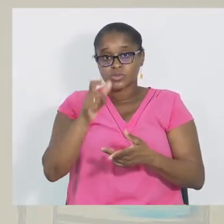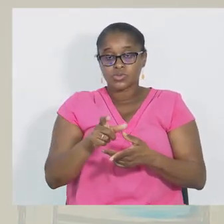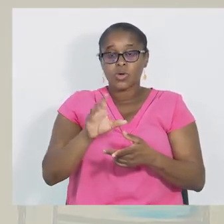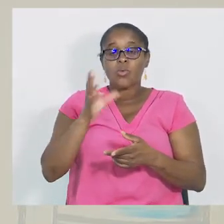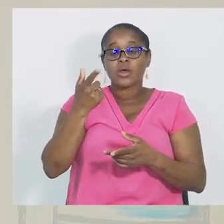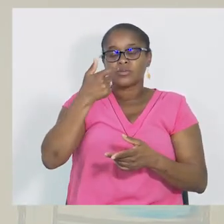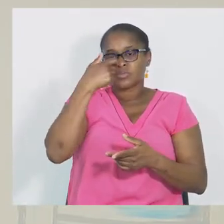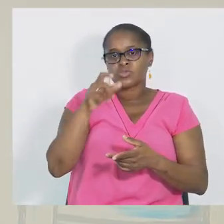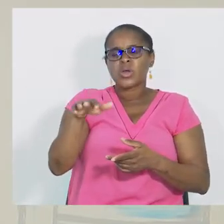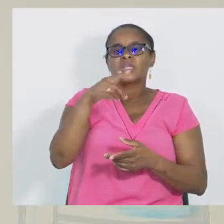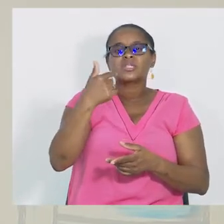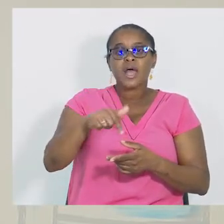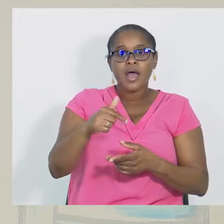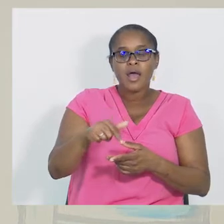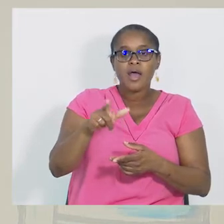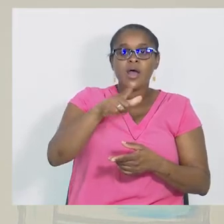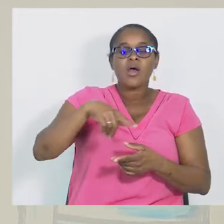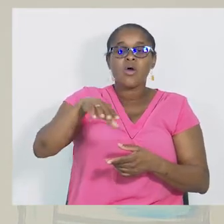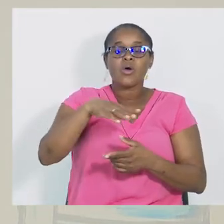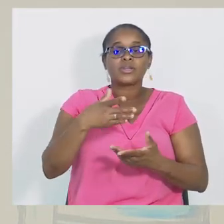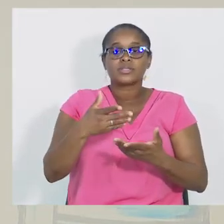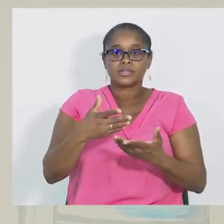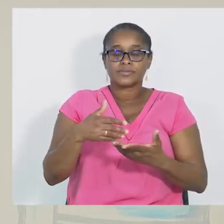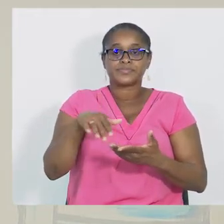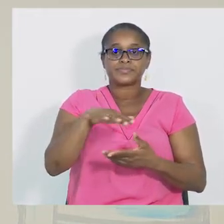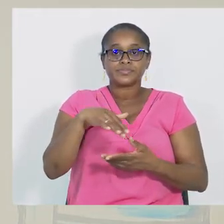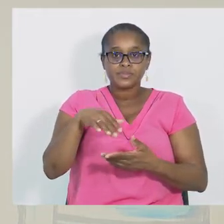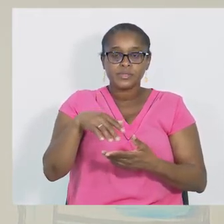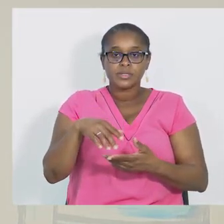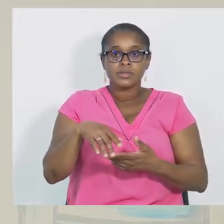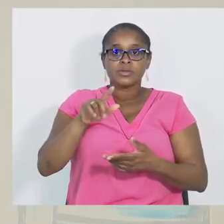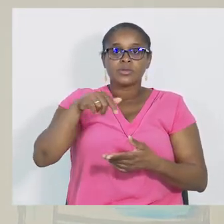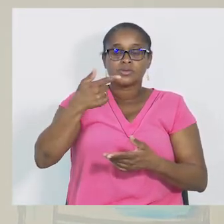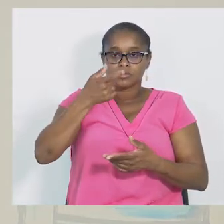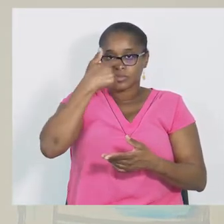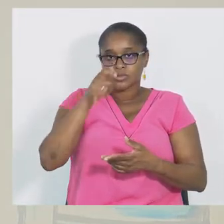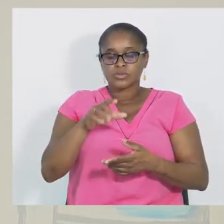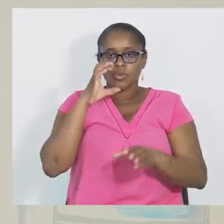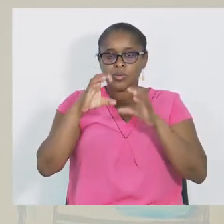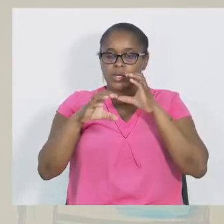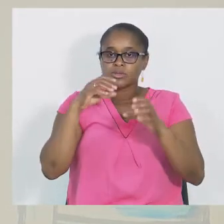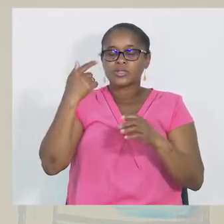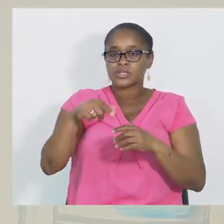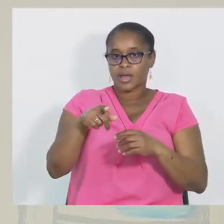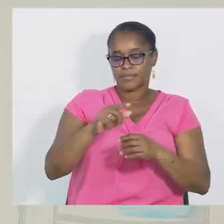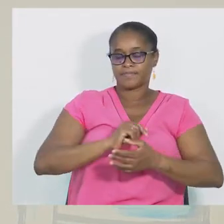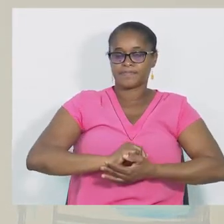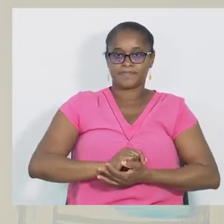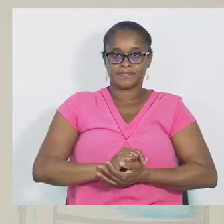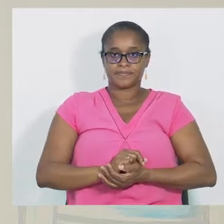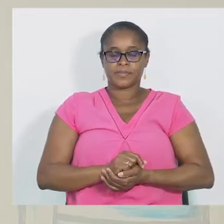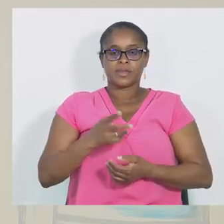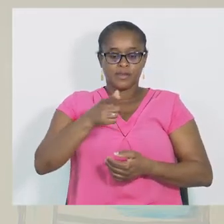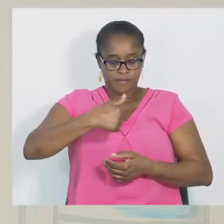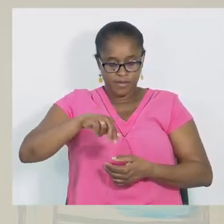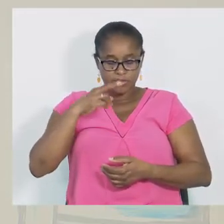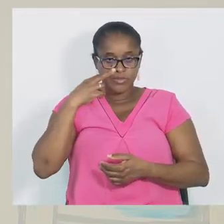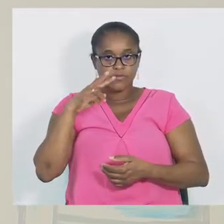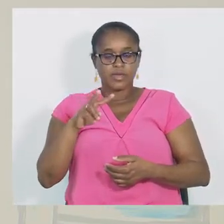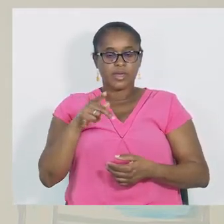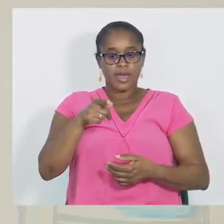suas. Aqui nós temos vários possuidores, ou seja, num grupo. Mas temos a divisão entre masculino e